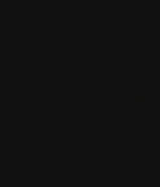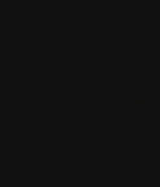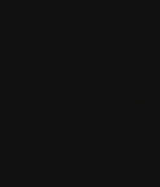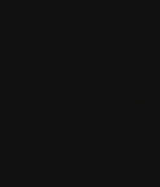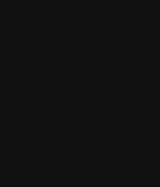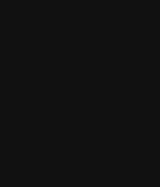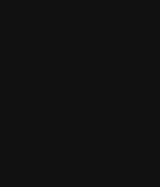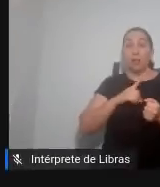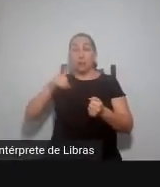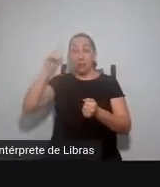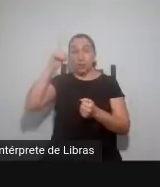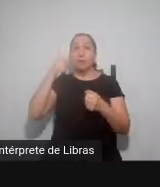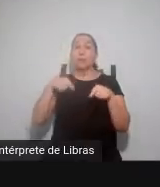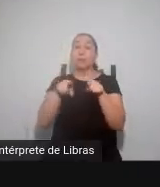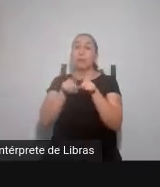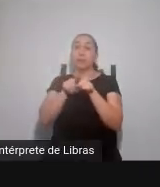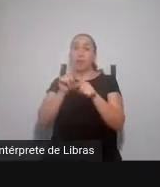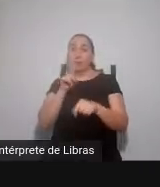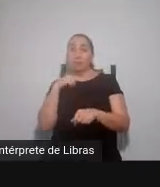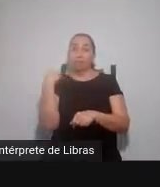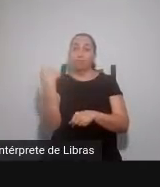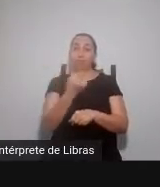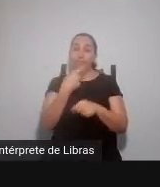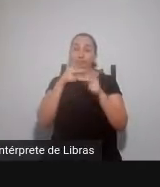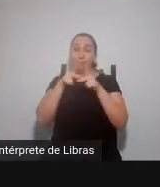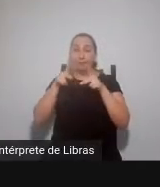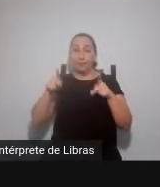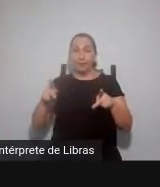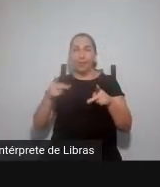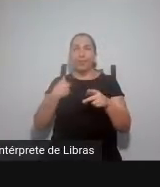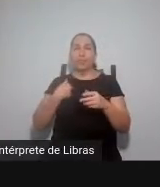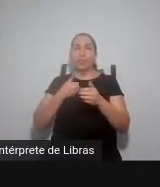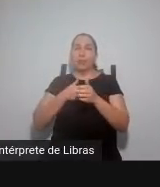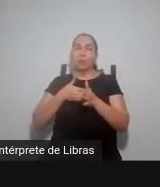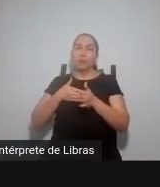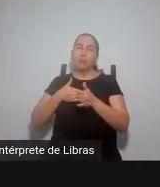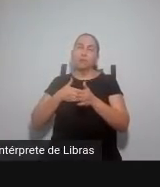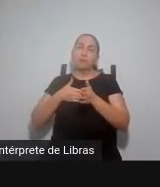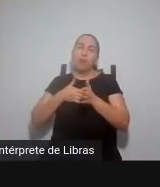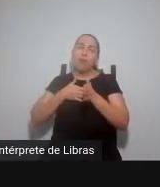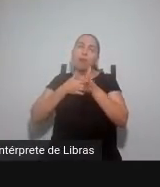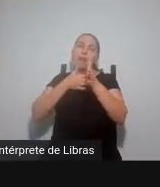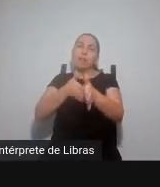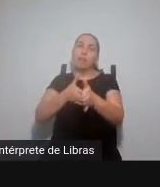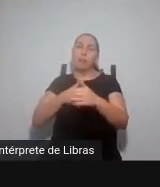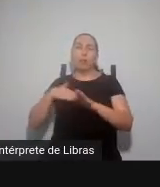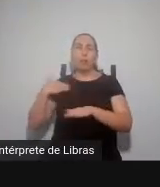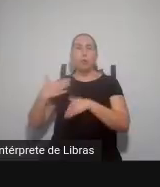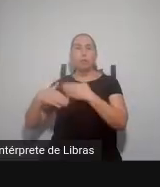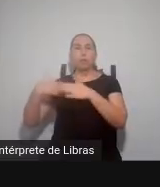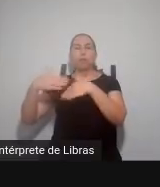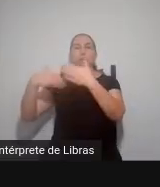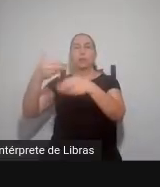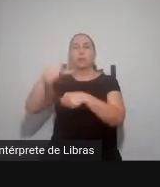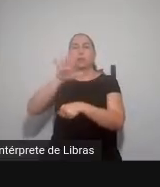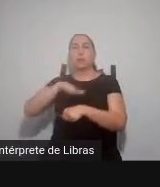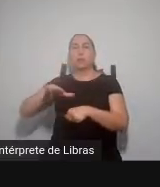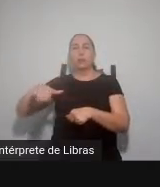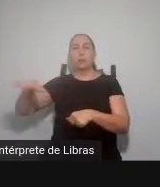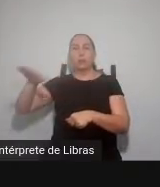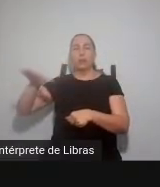gente, estamos acompanhando em tempo real o movimento das crianças e a sua condução